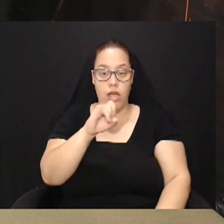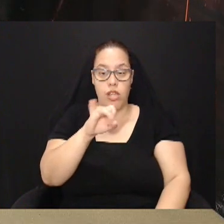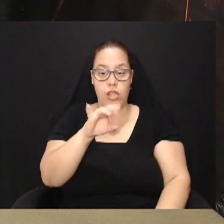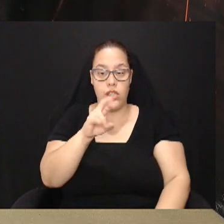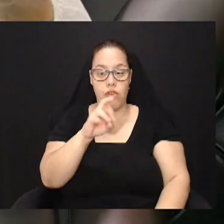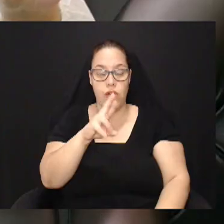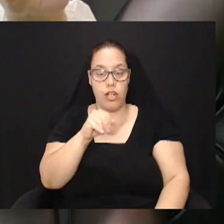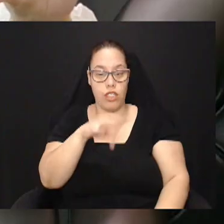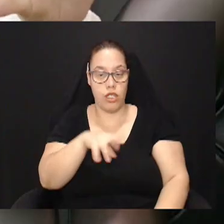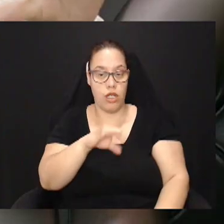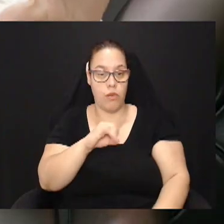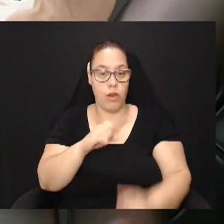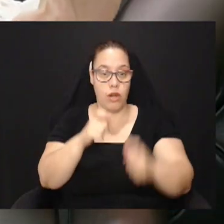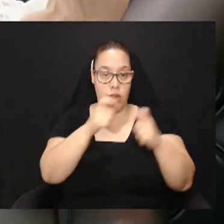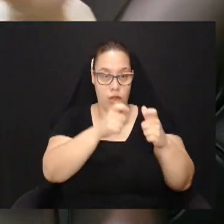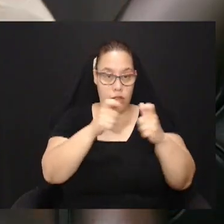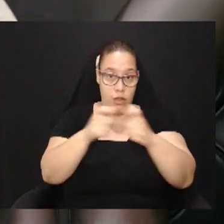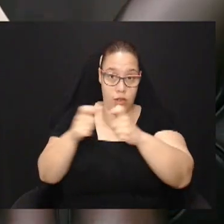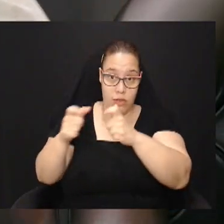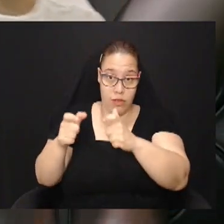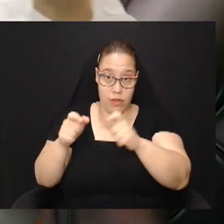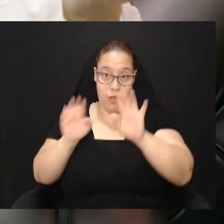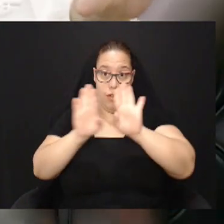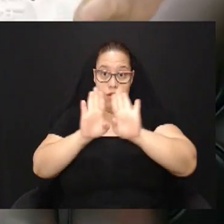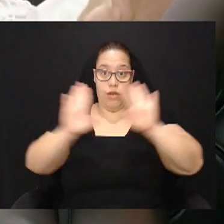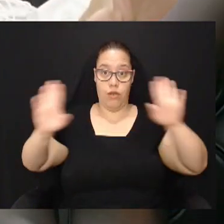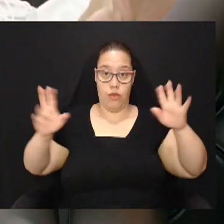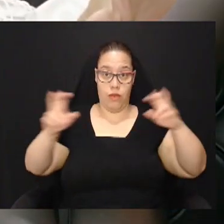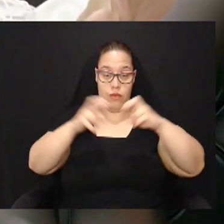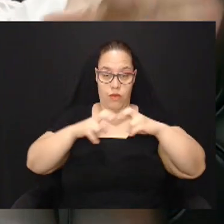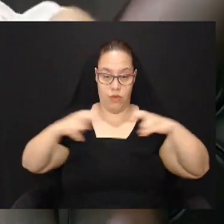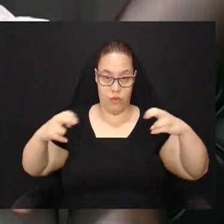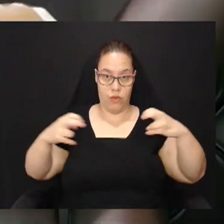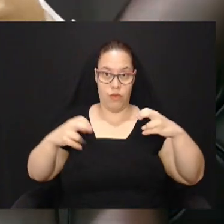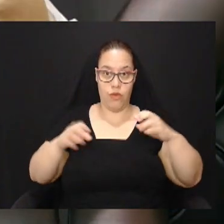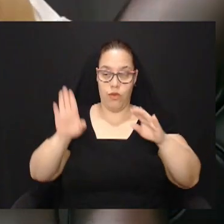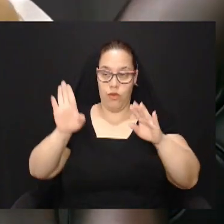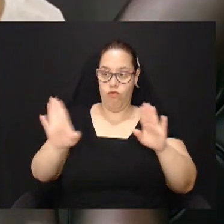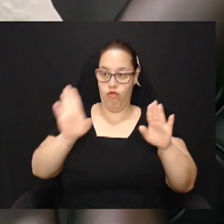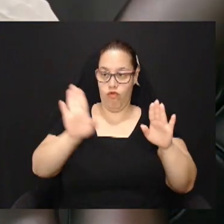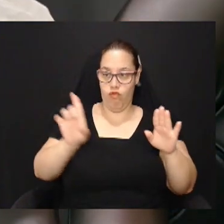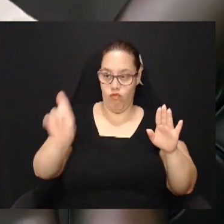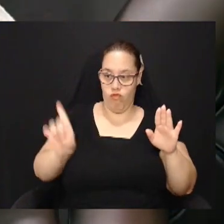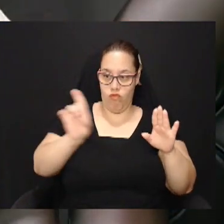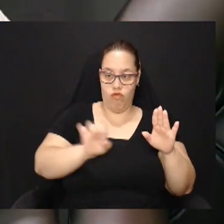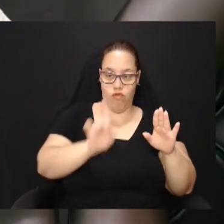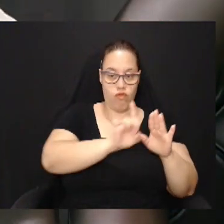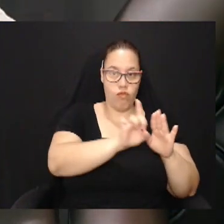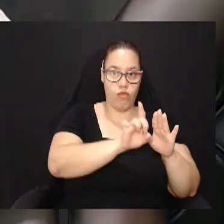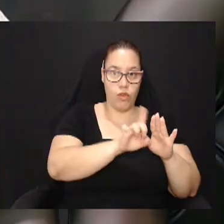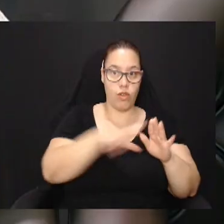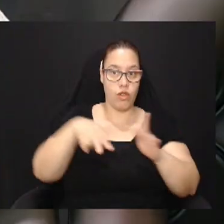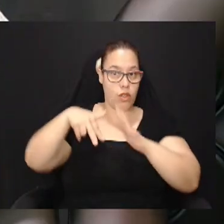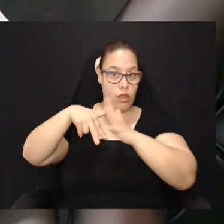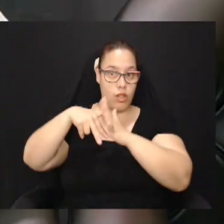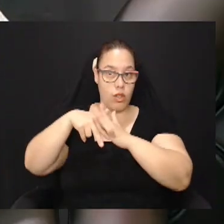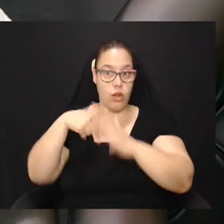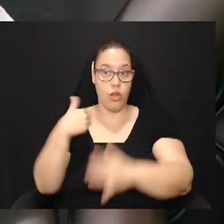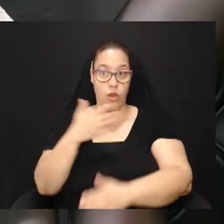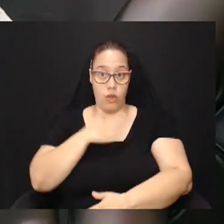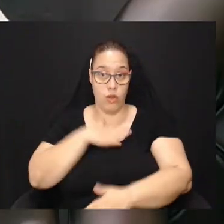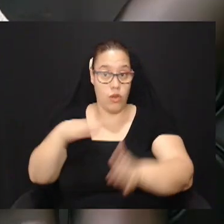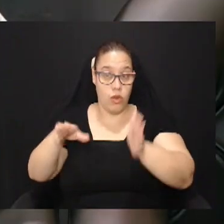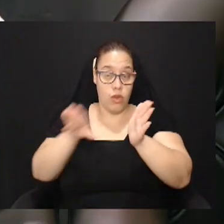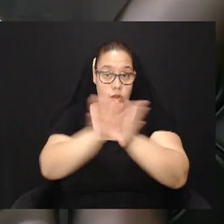eu coloquei assim no meu consultório, um do lado do outro. Quantos pacientes meus entraram no